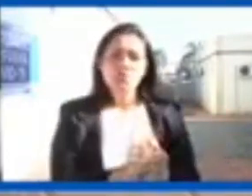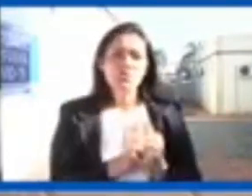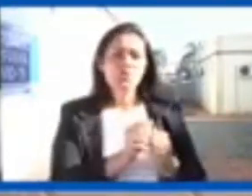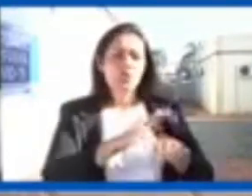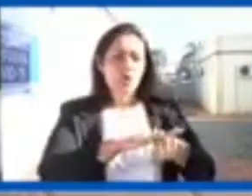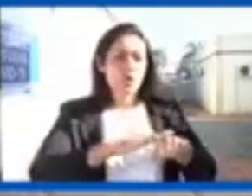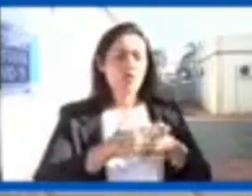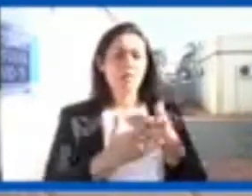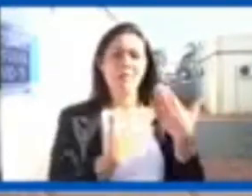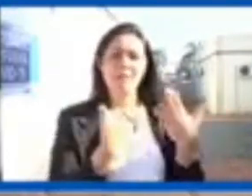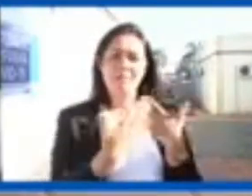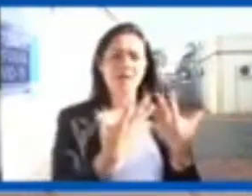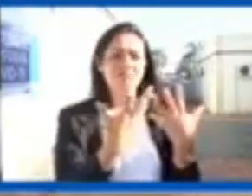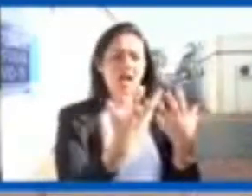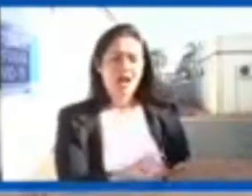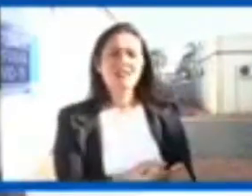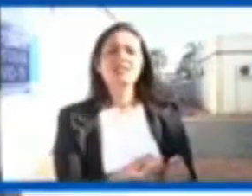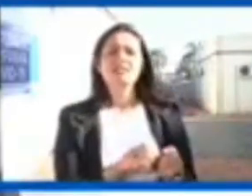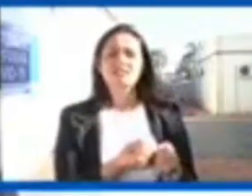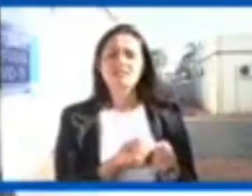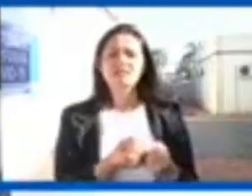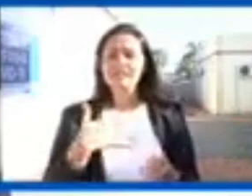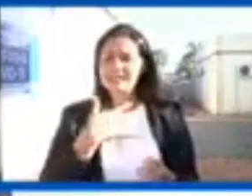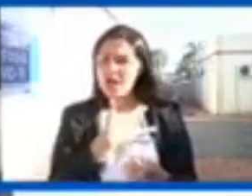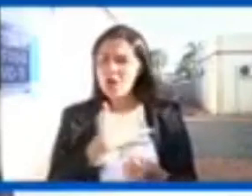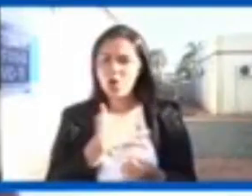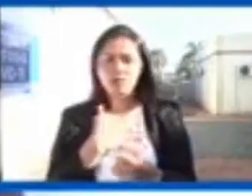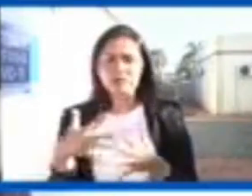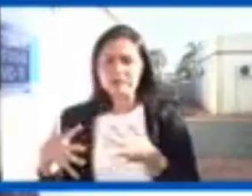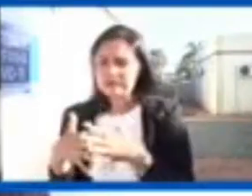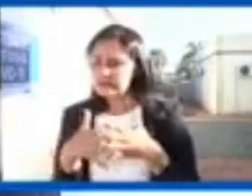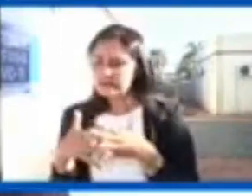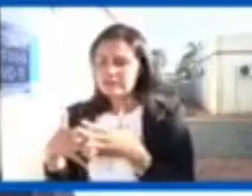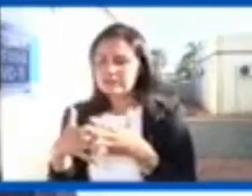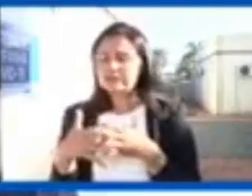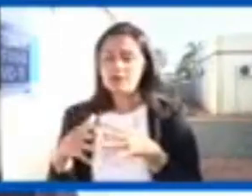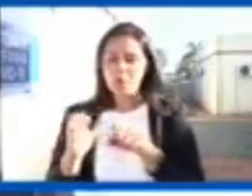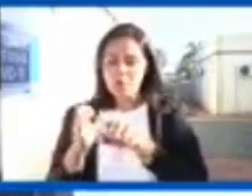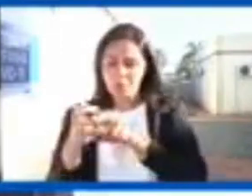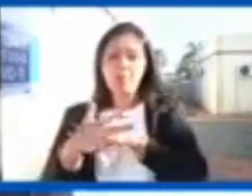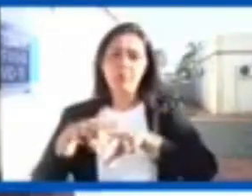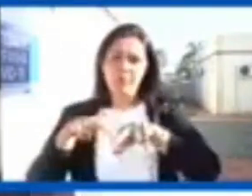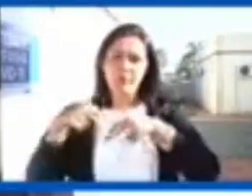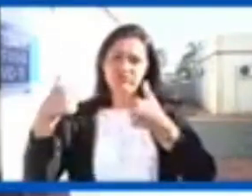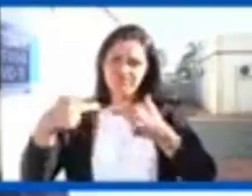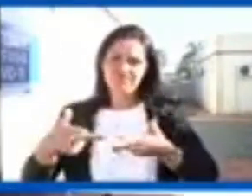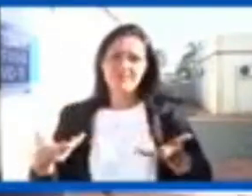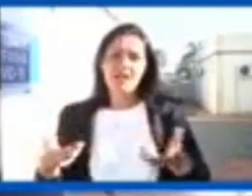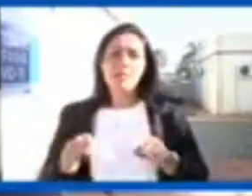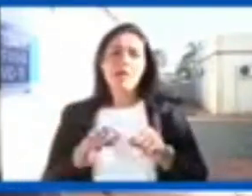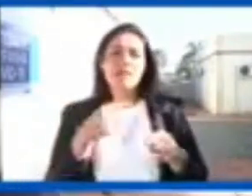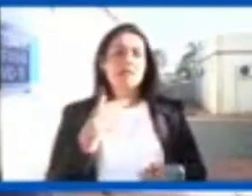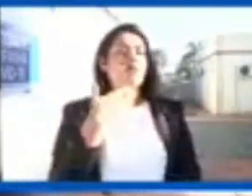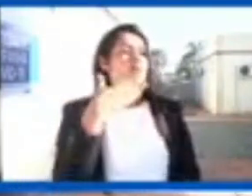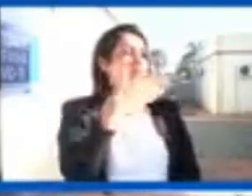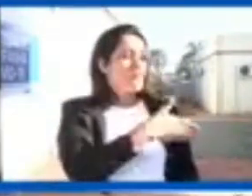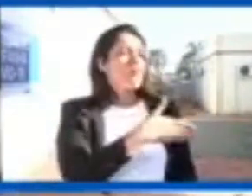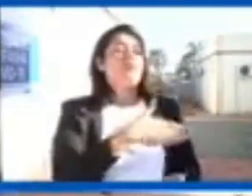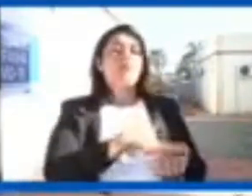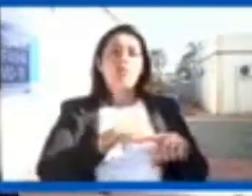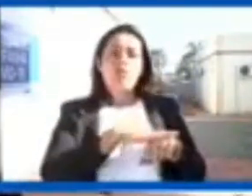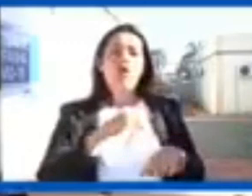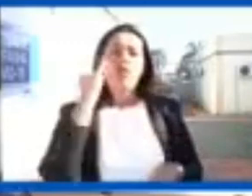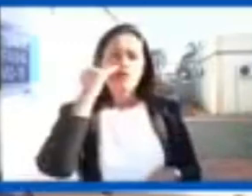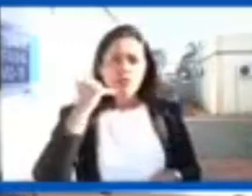de colapso da nossa saúde pela corrida e 19 na qual procurei ao prefeito Jorge